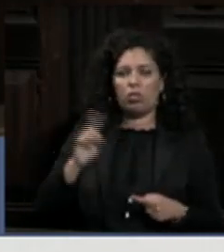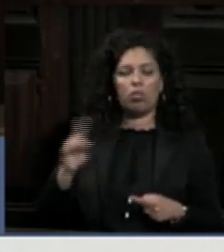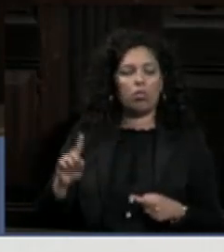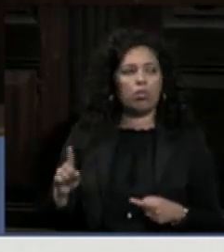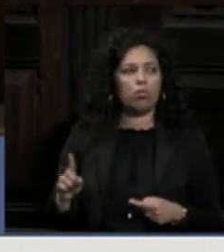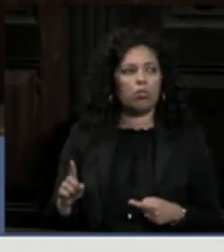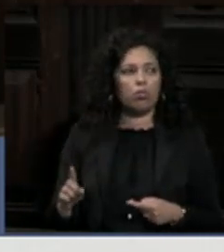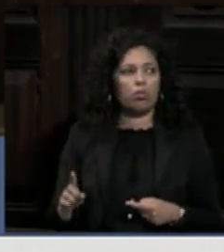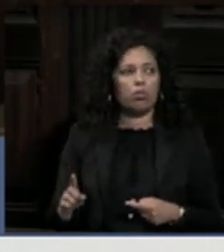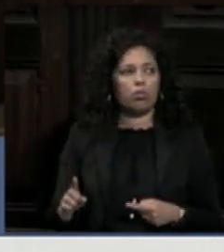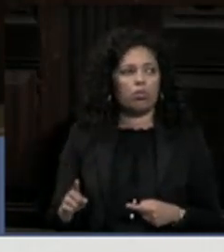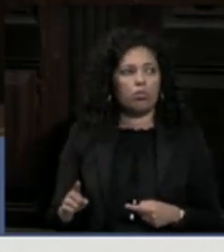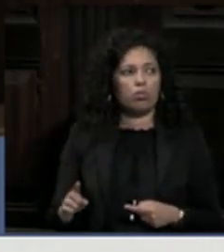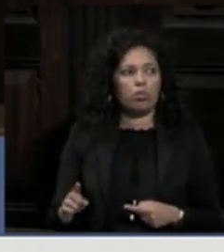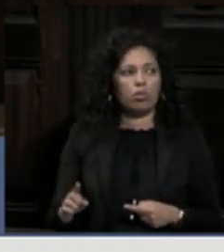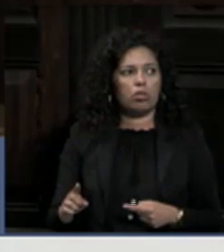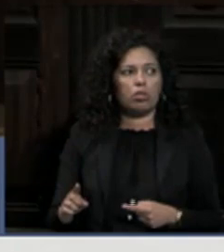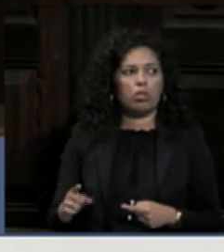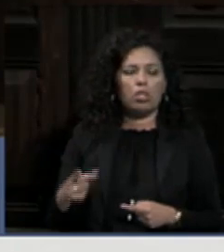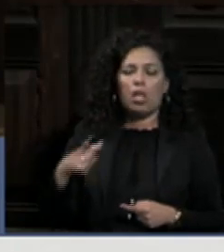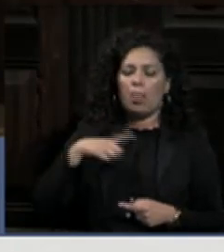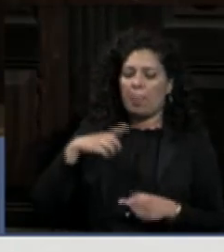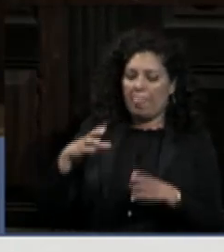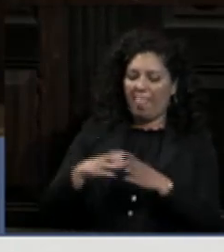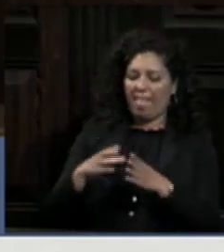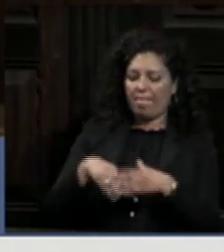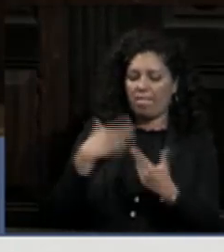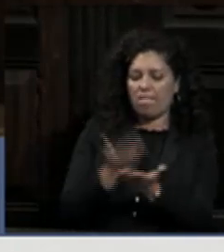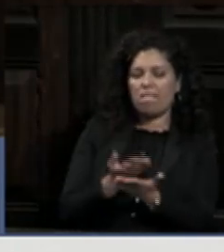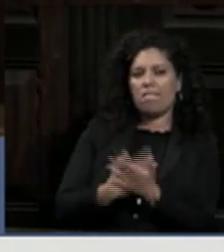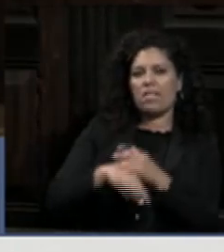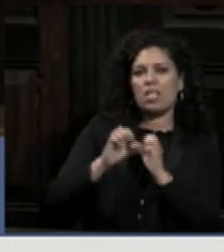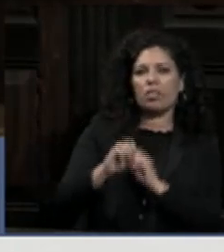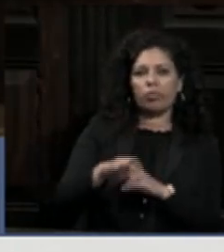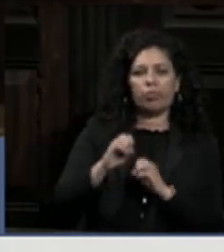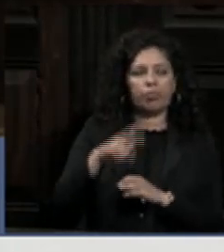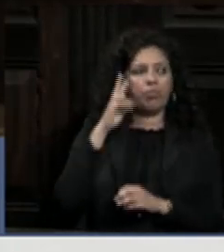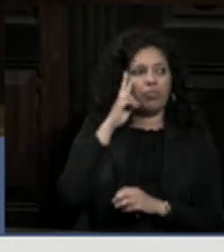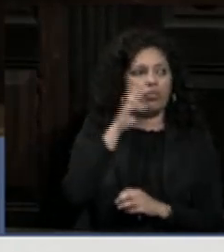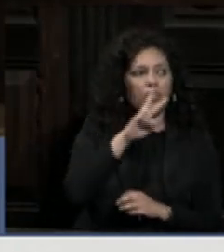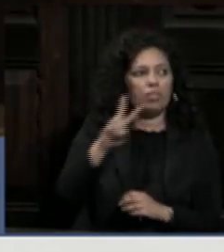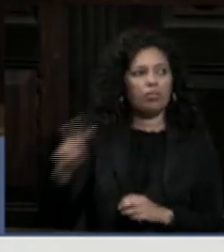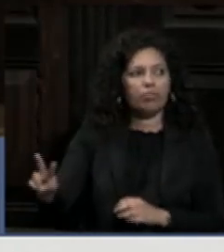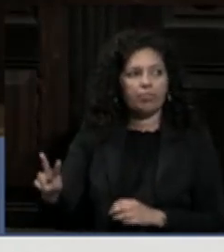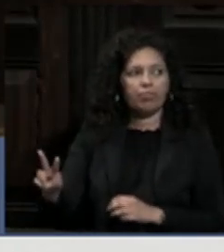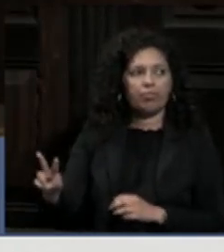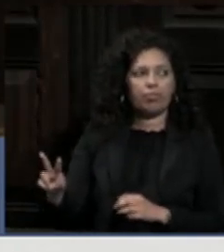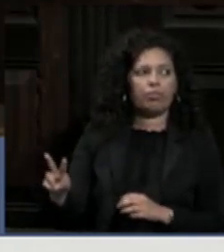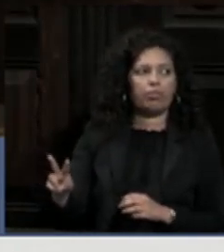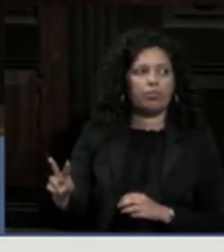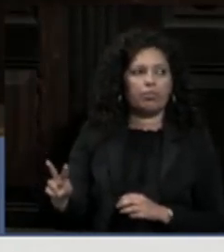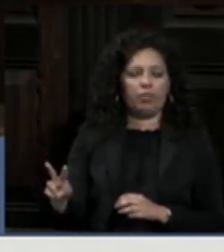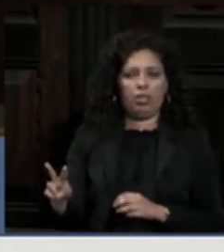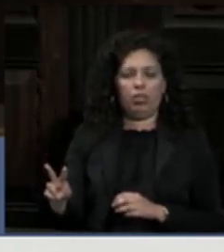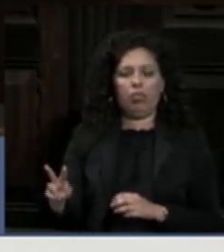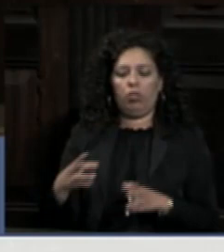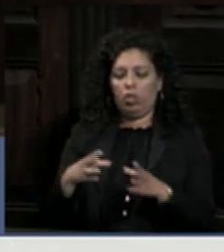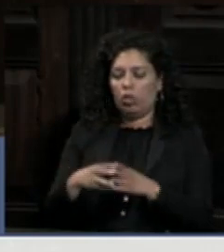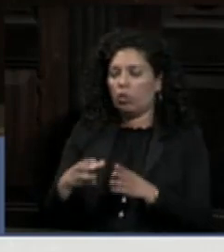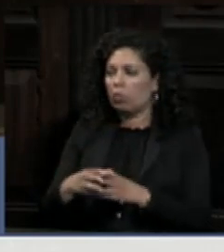o senhor vossa excelência na comissão de educação quando a gente vê os nossos pleitos atendidos como foi a questão dos duodécimos nas nossas